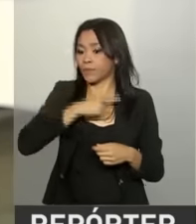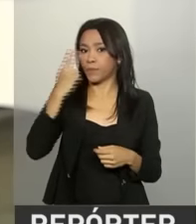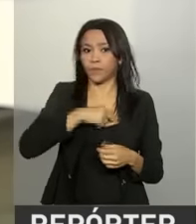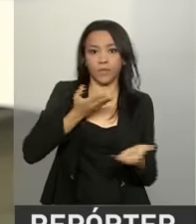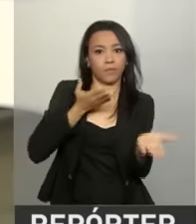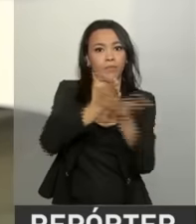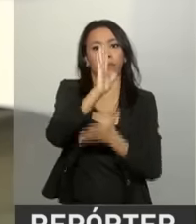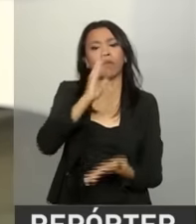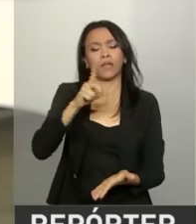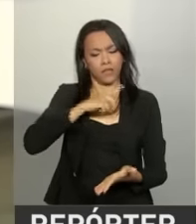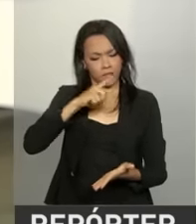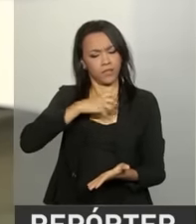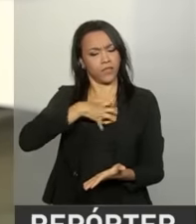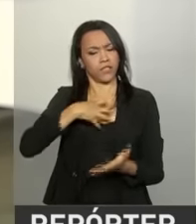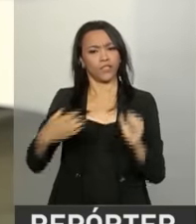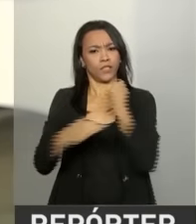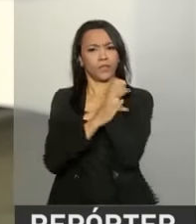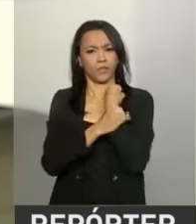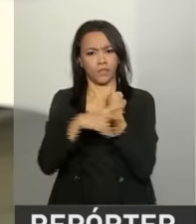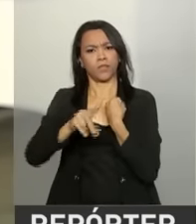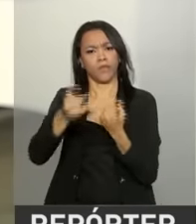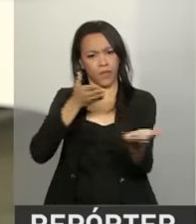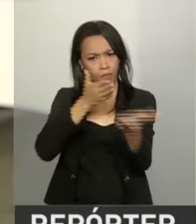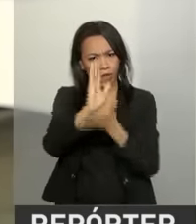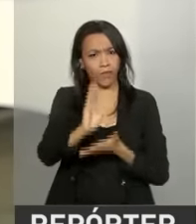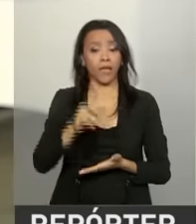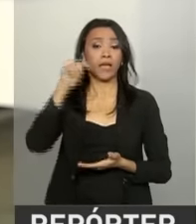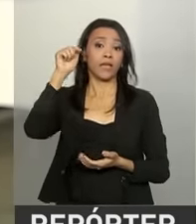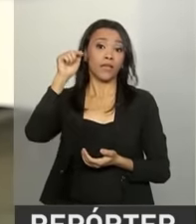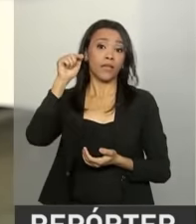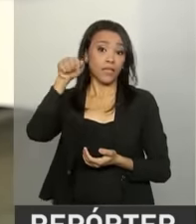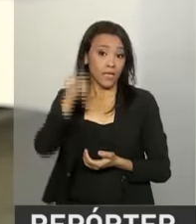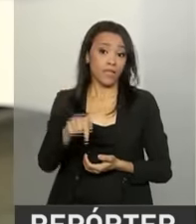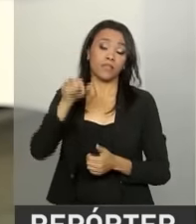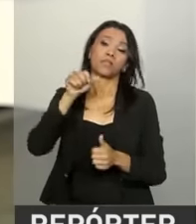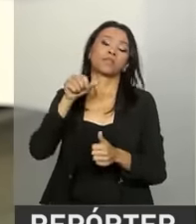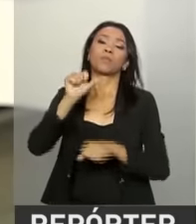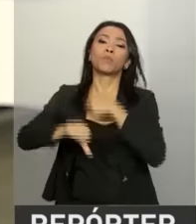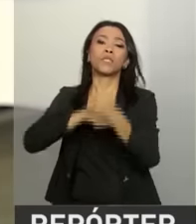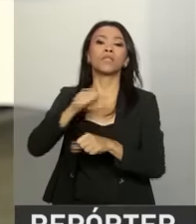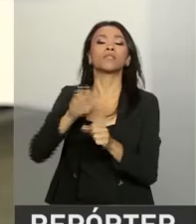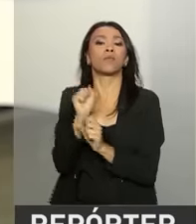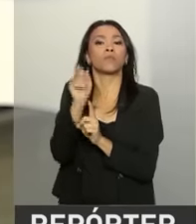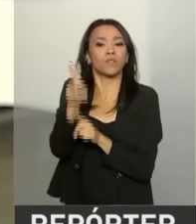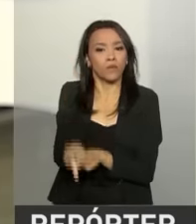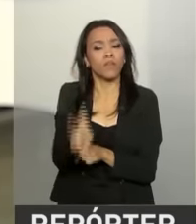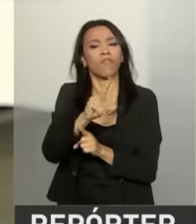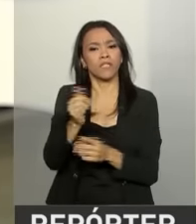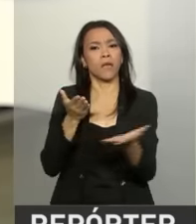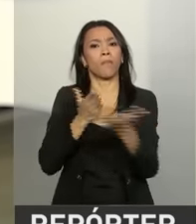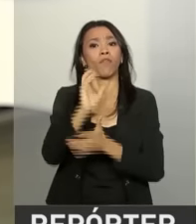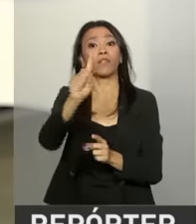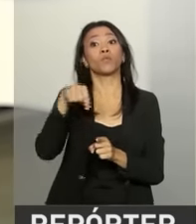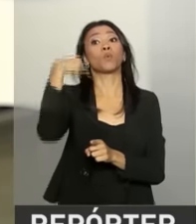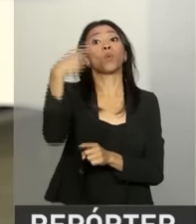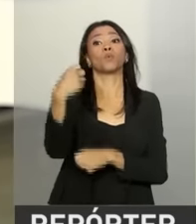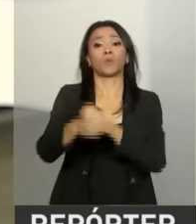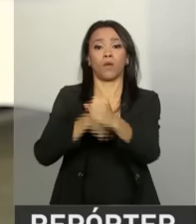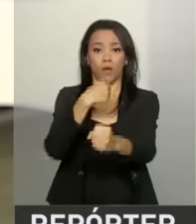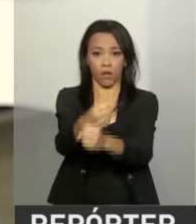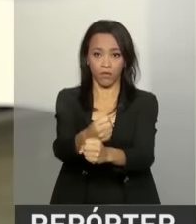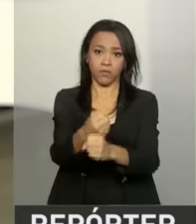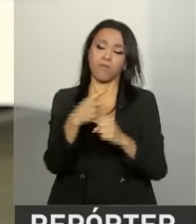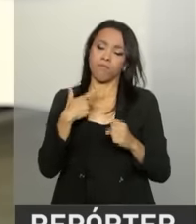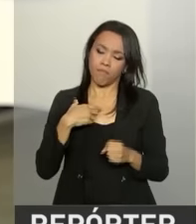e que ele tem segurança na aprovação delas e que a reforma da Previdência deve ser aprovada somente no ano que vem, mas que justamente